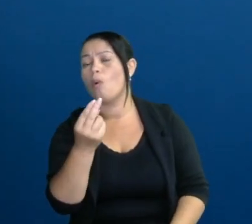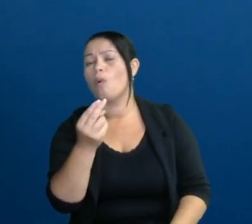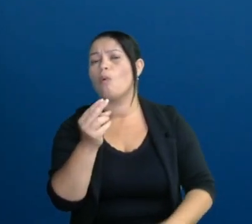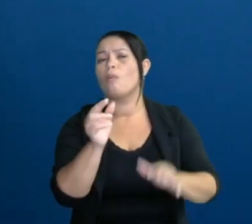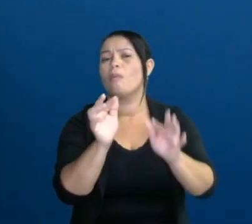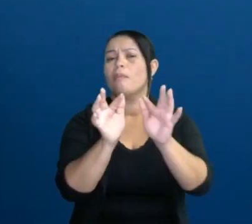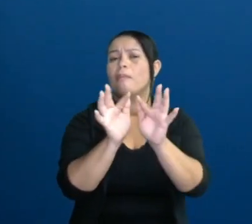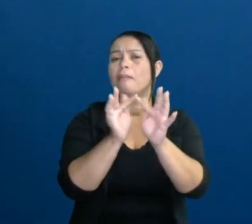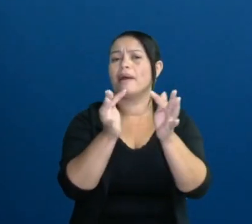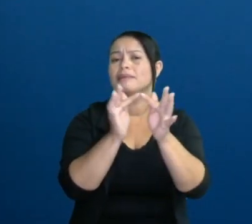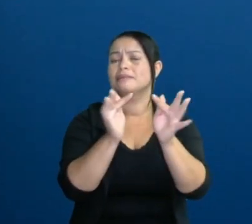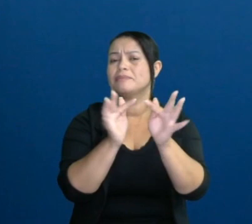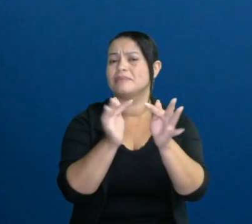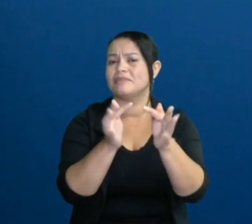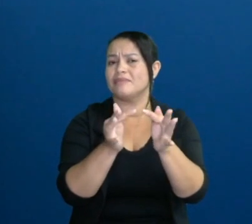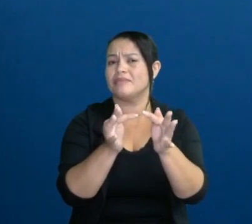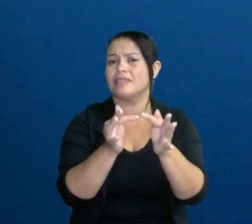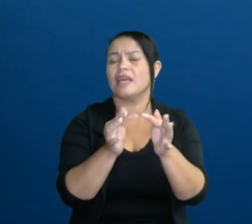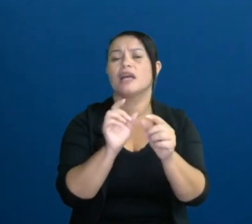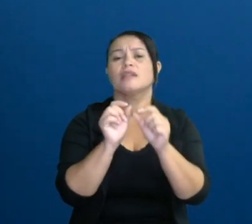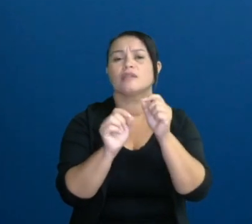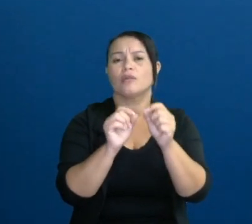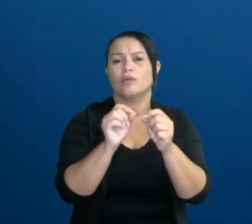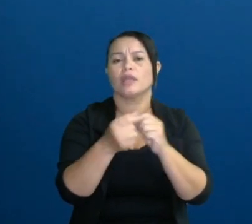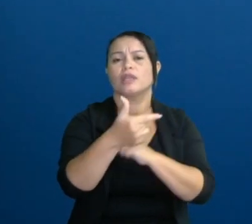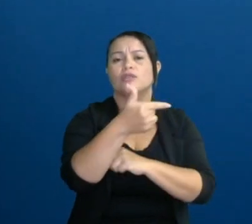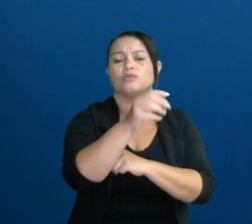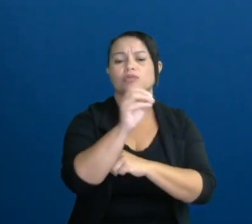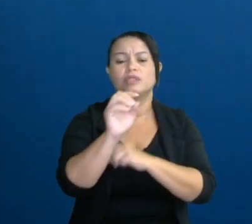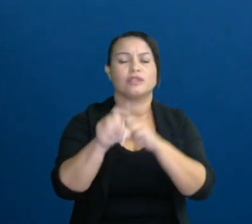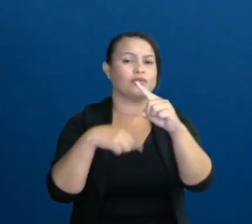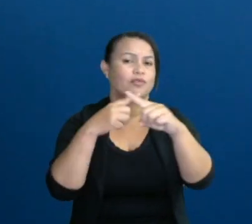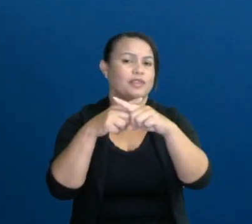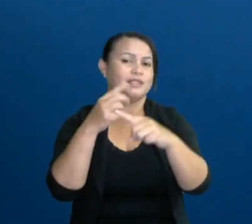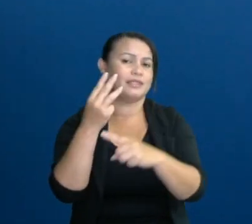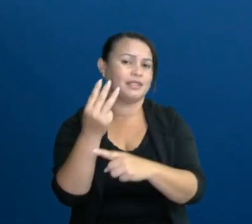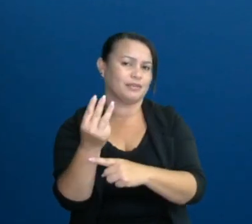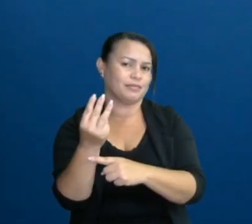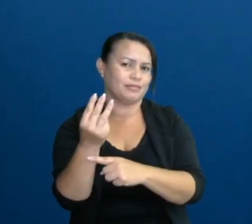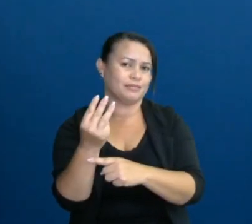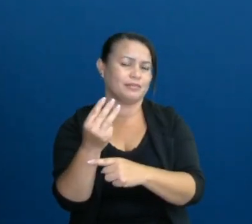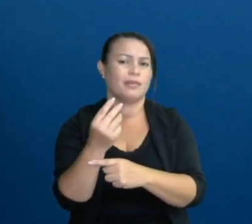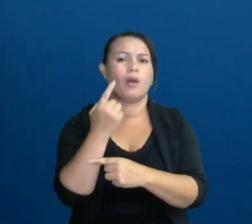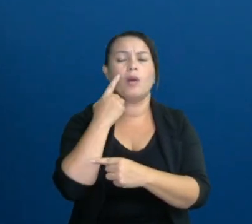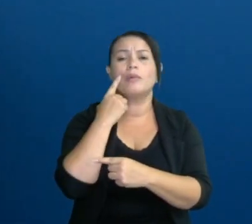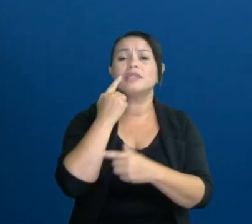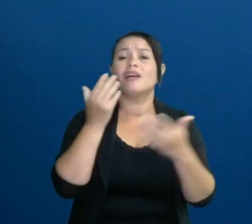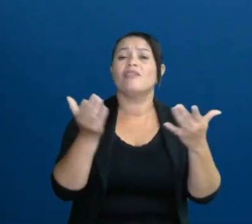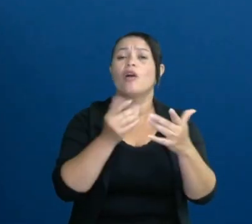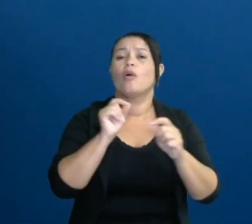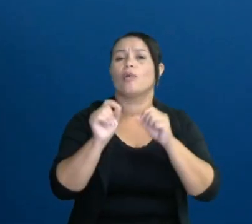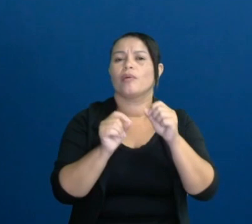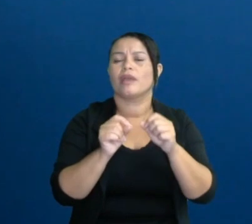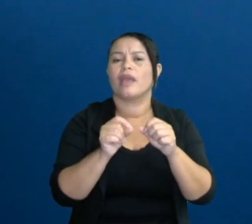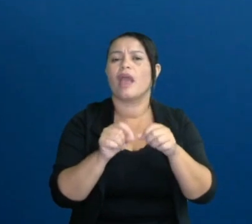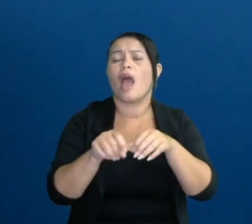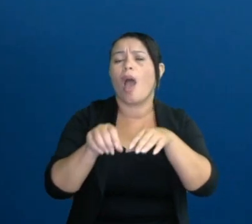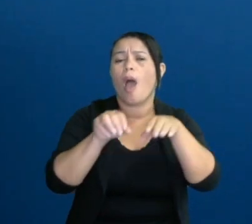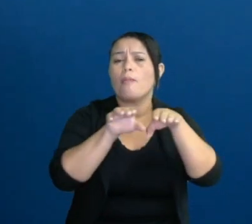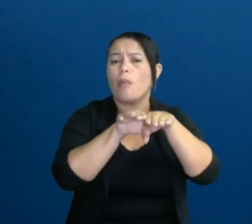mais simplificada, 200 vezes 3. Vamos agora fazer a